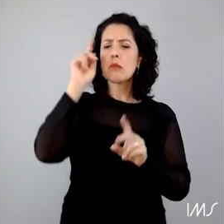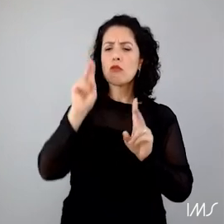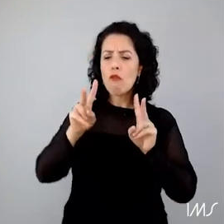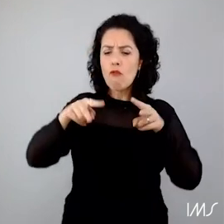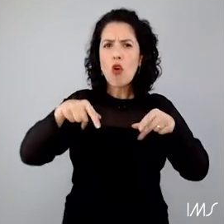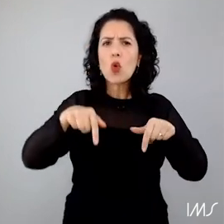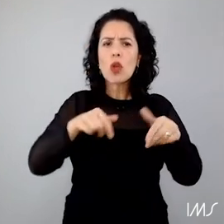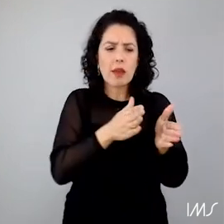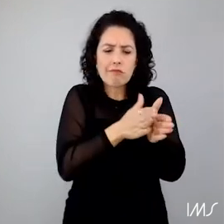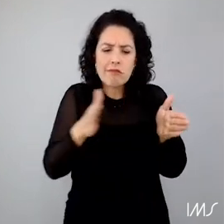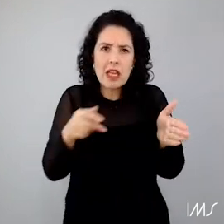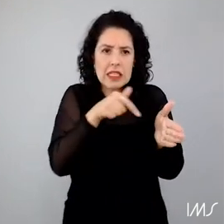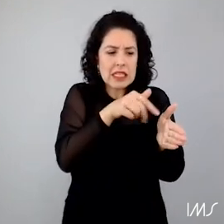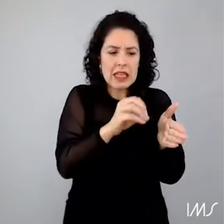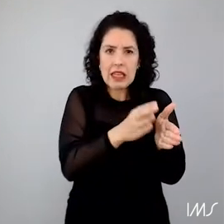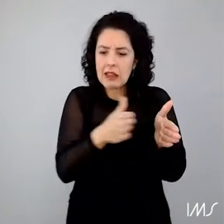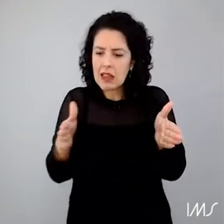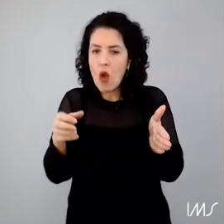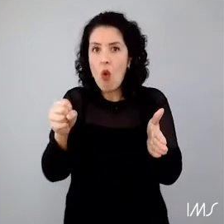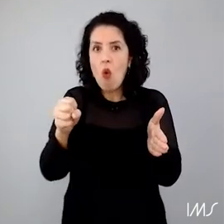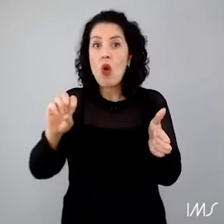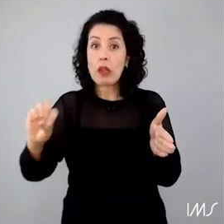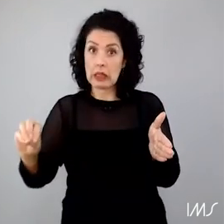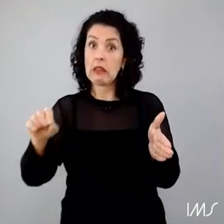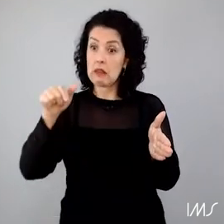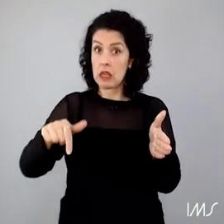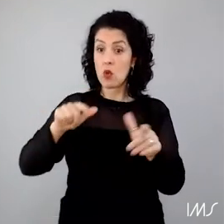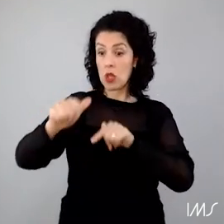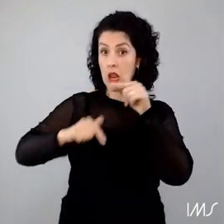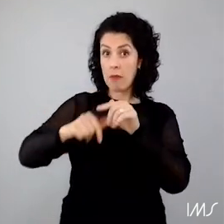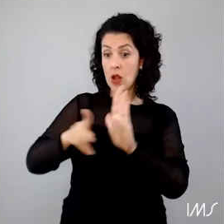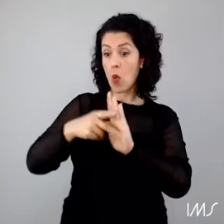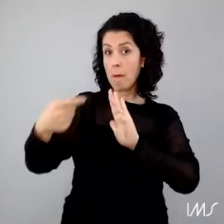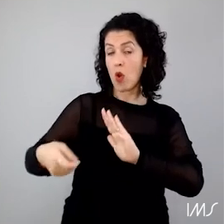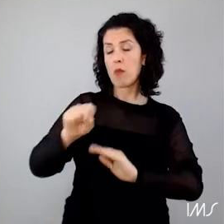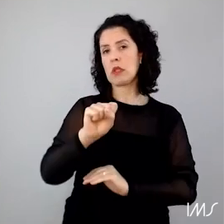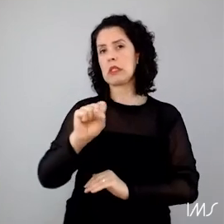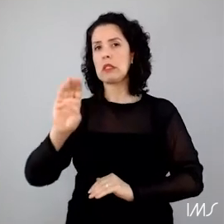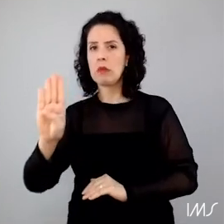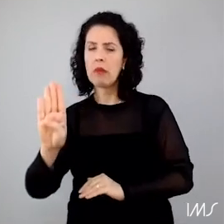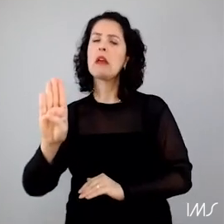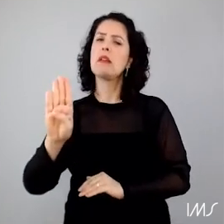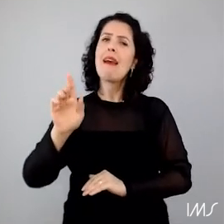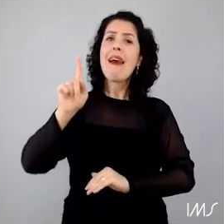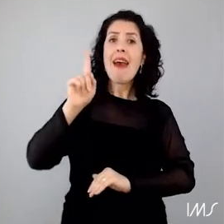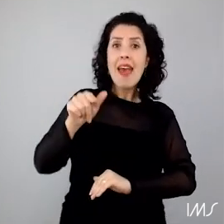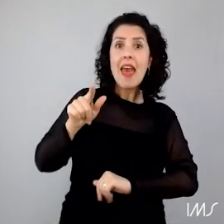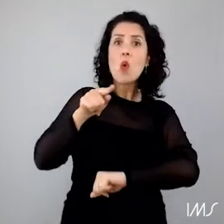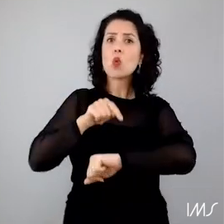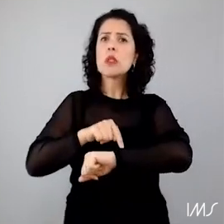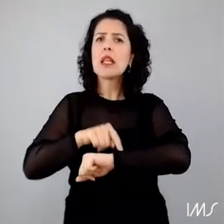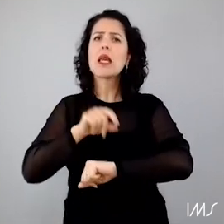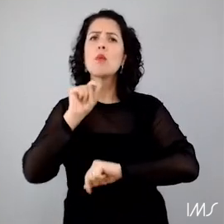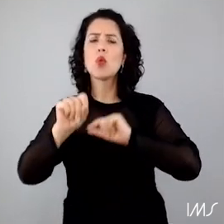60 até os anos 80, enfim, esse período de atuação da Estefânia, é, de alguma maneira, também um momento em